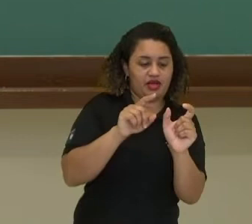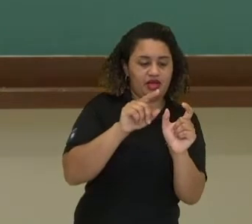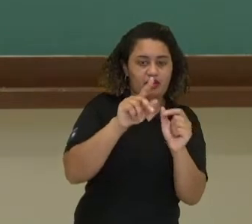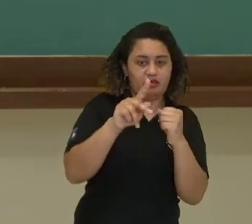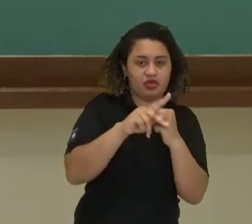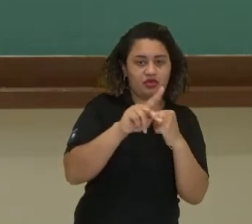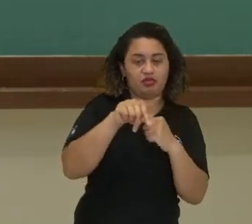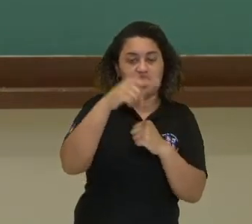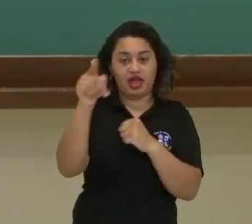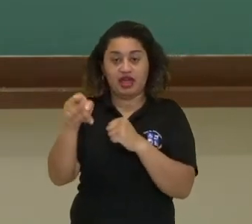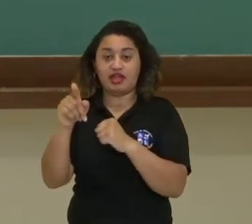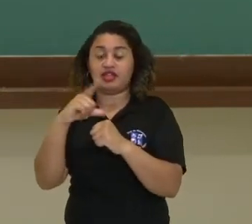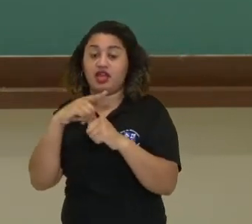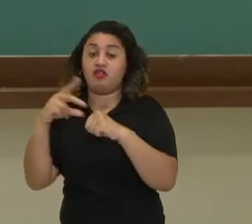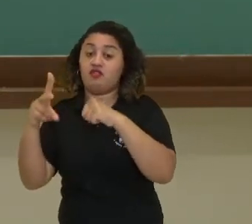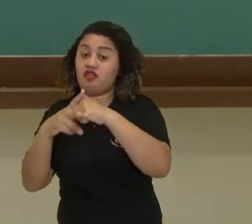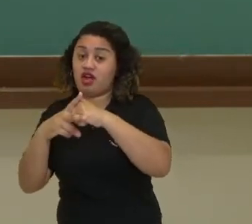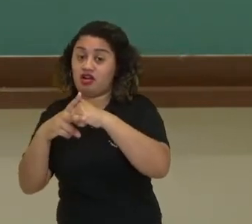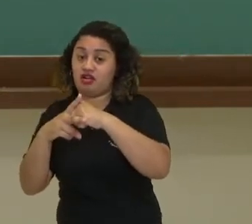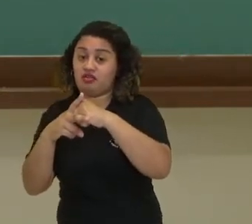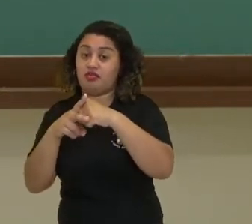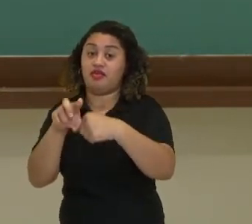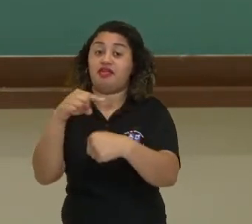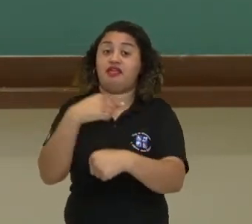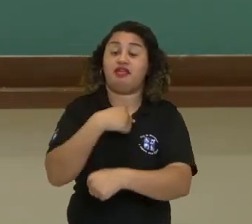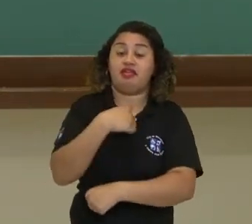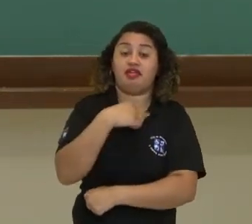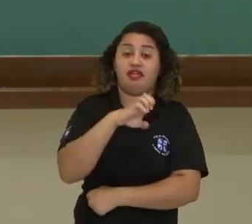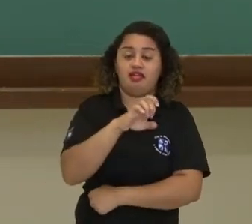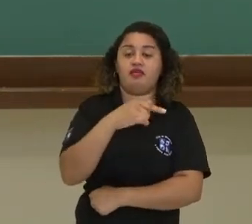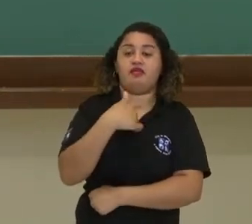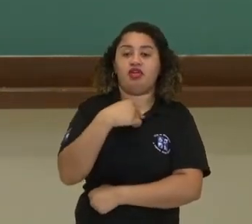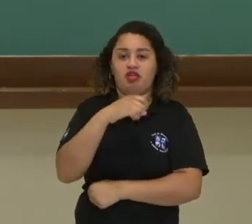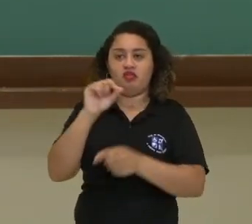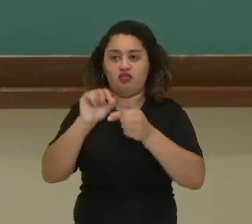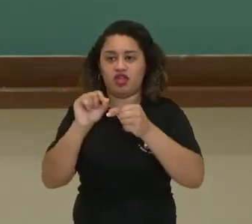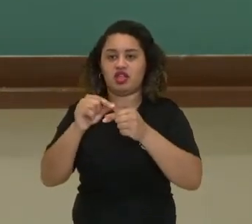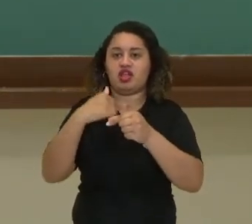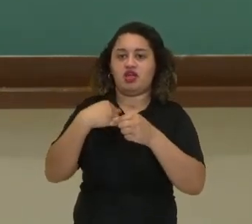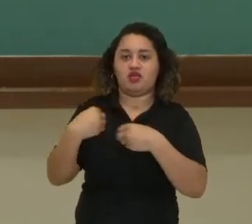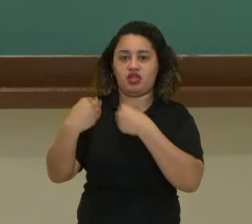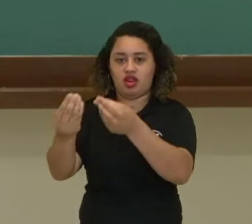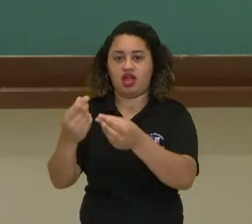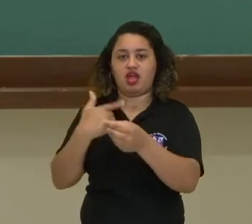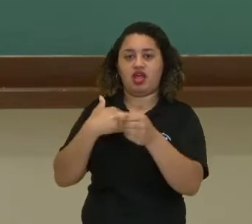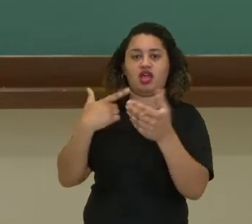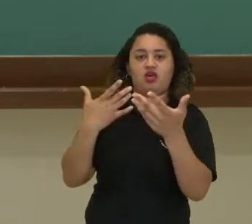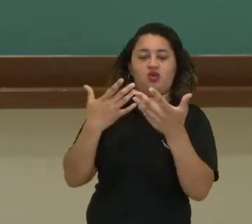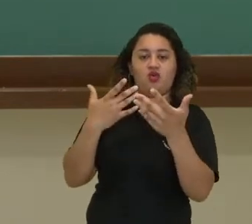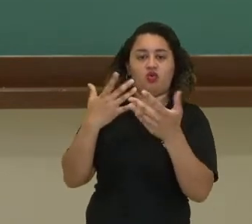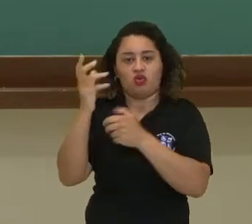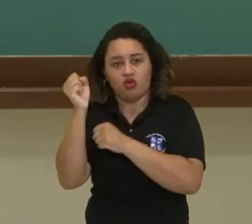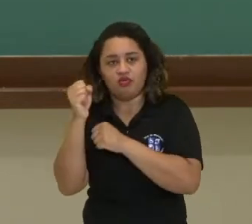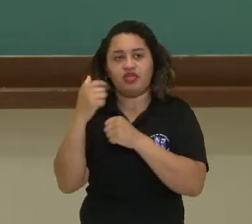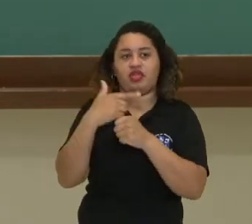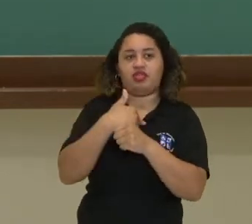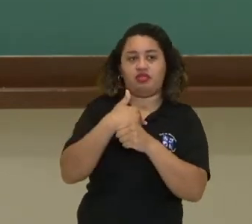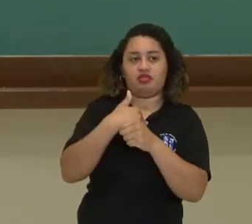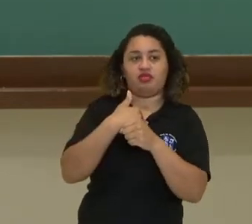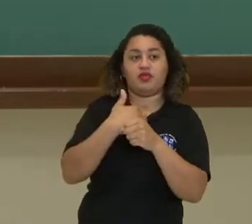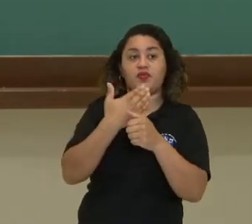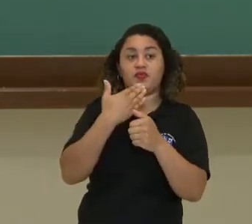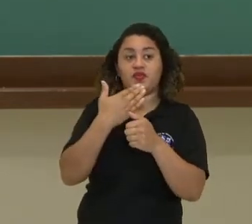eu. Para eu fazer, para eu correr, para eu entregar, para eu dormir. Pediram para eu trazer o